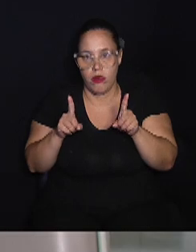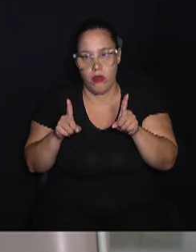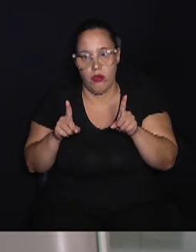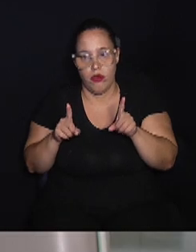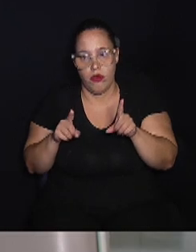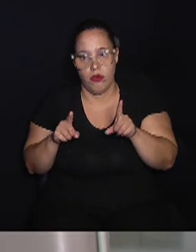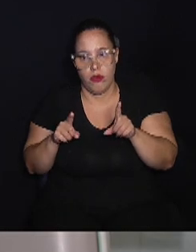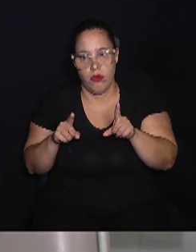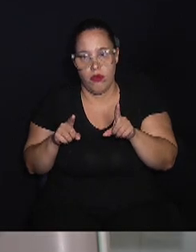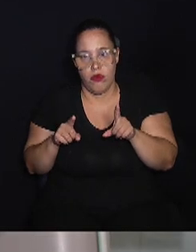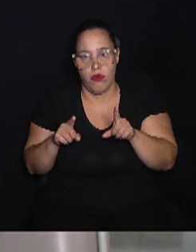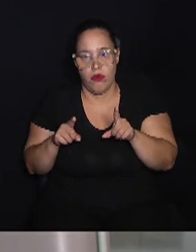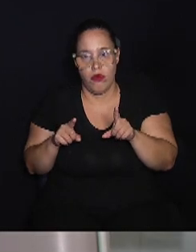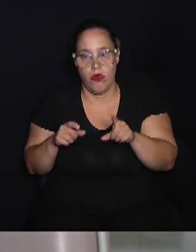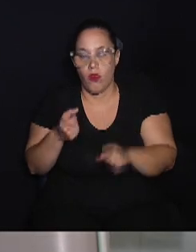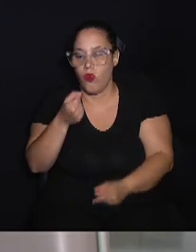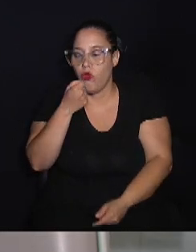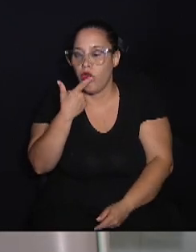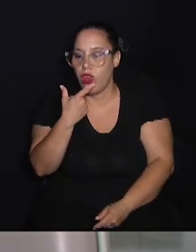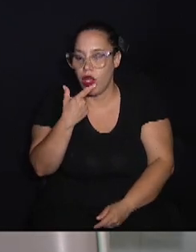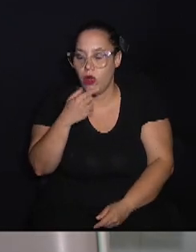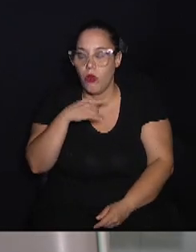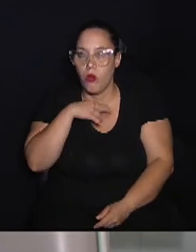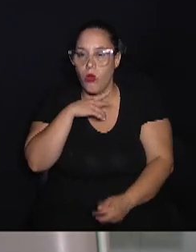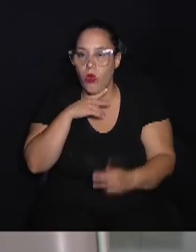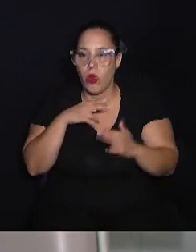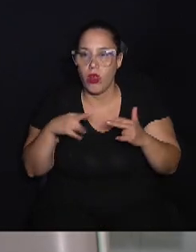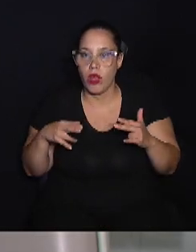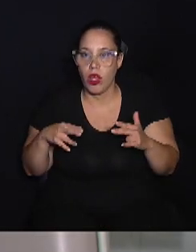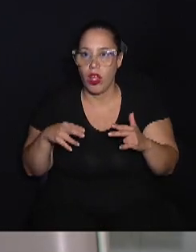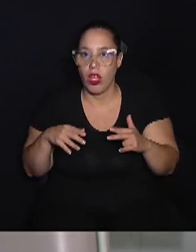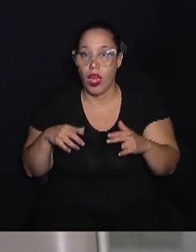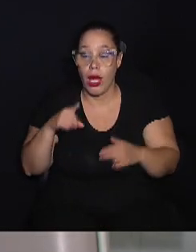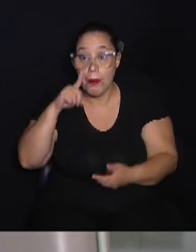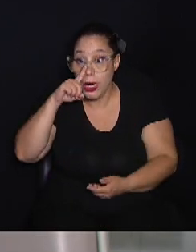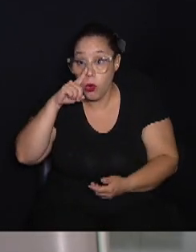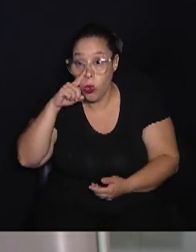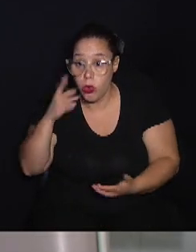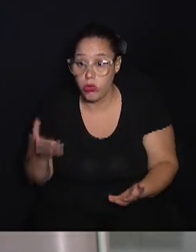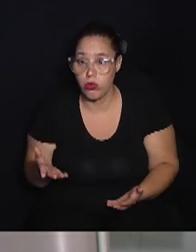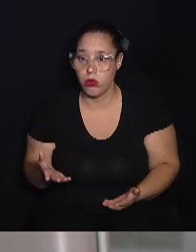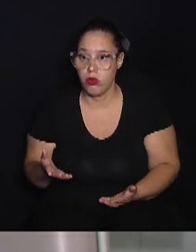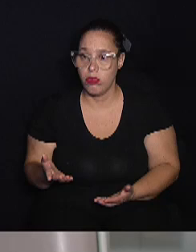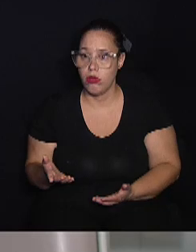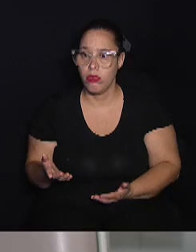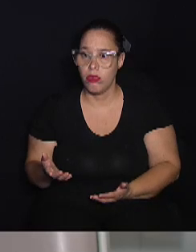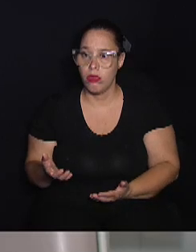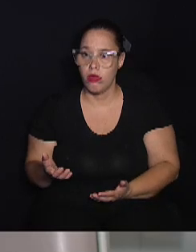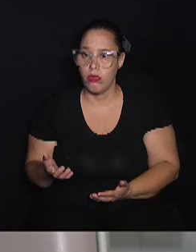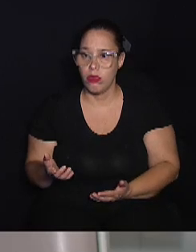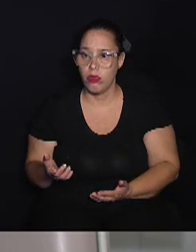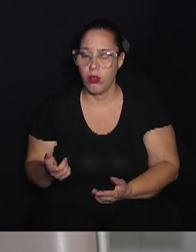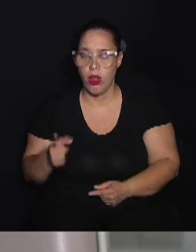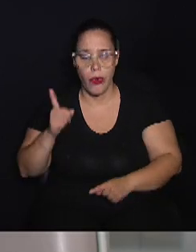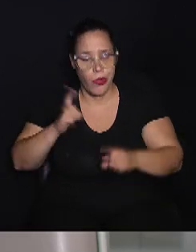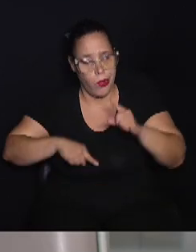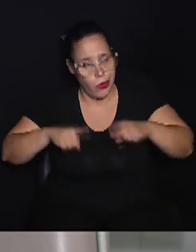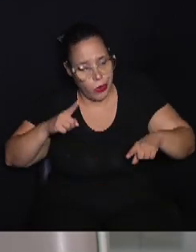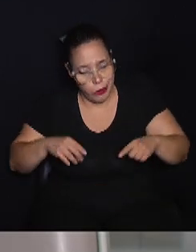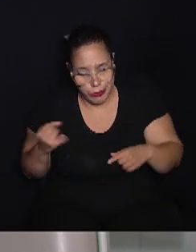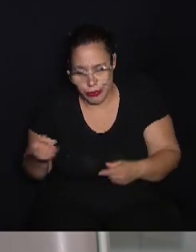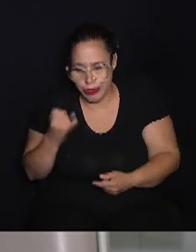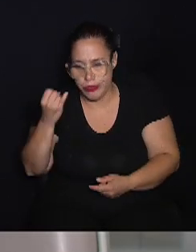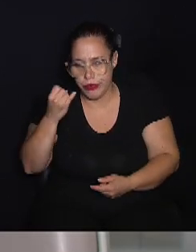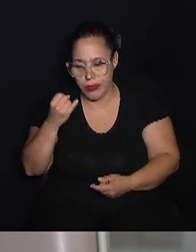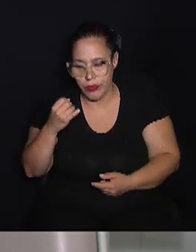se der via oral pro animal é tóxico Então são várias coisas que são importantes a